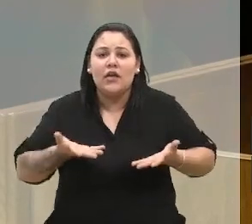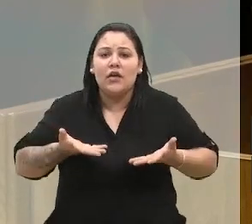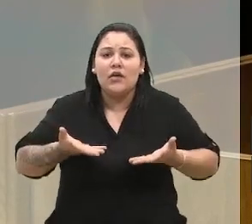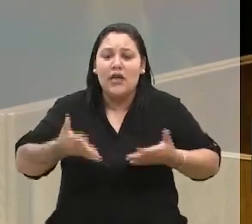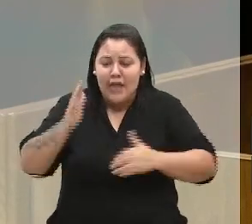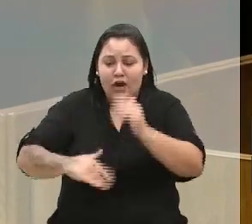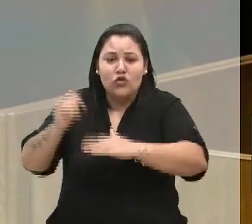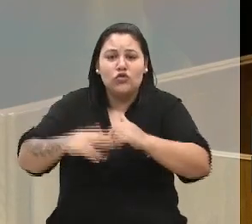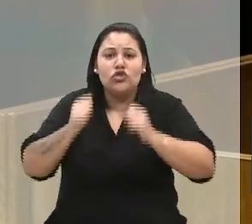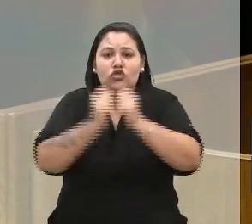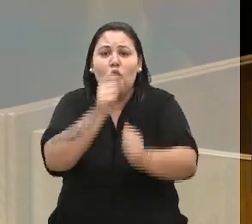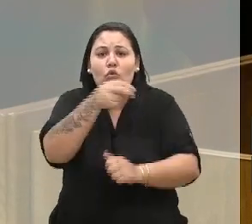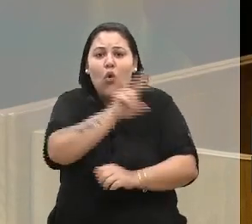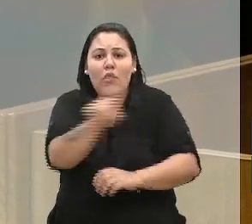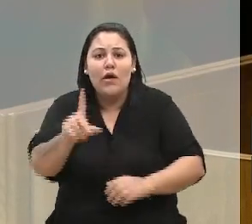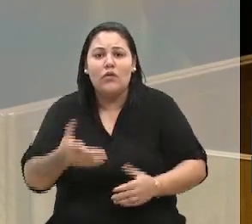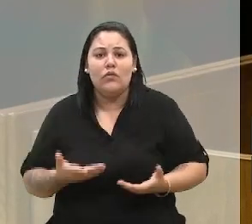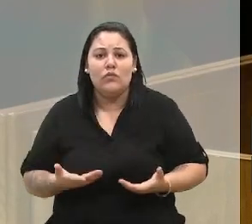ou não?